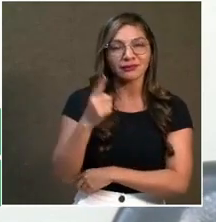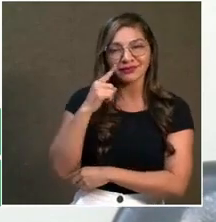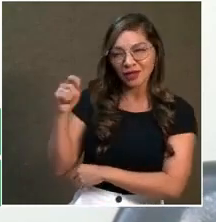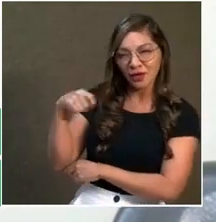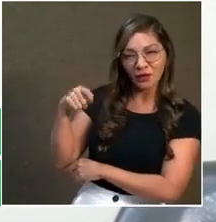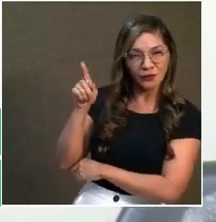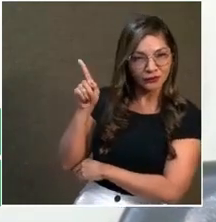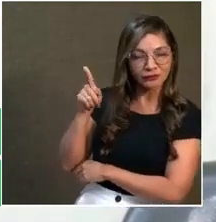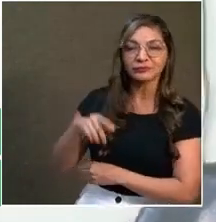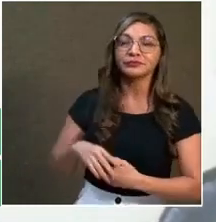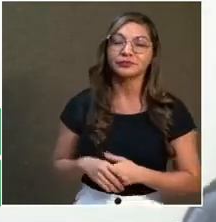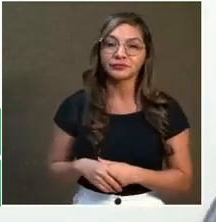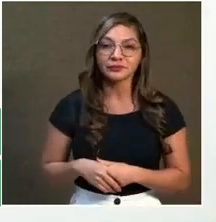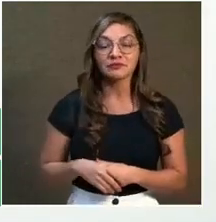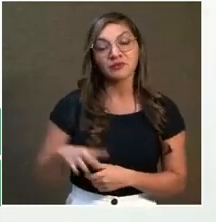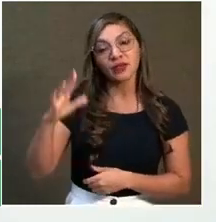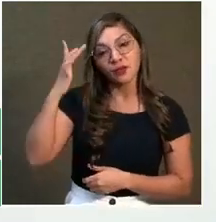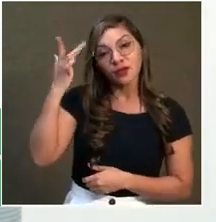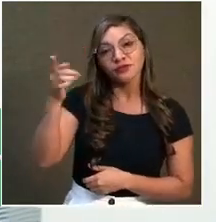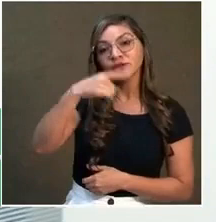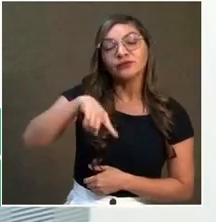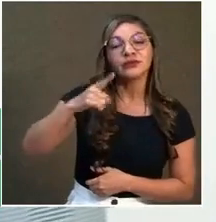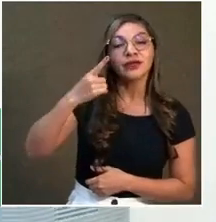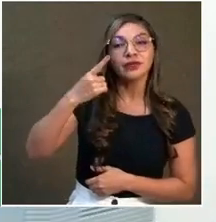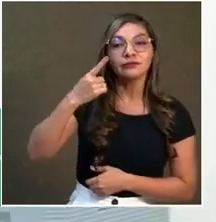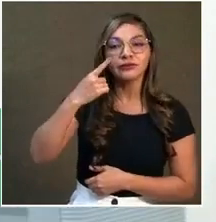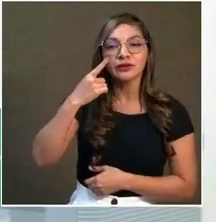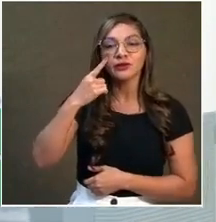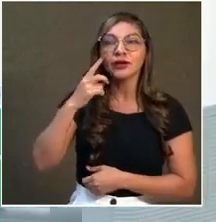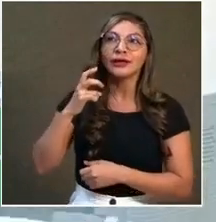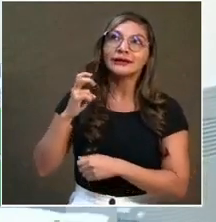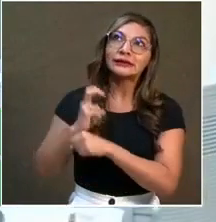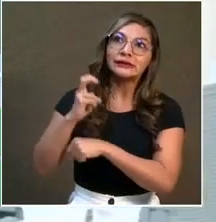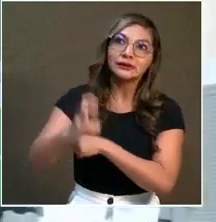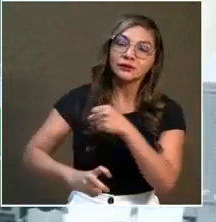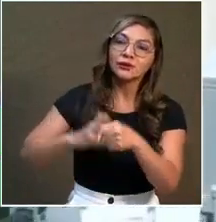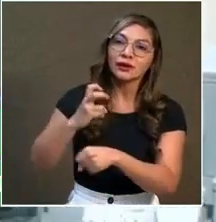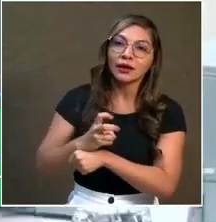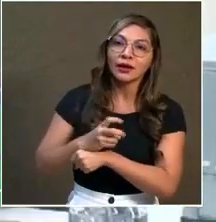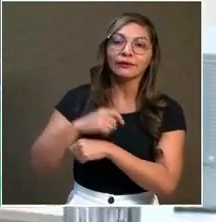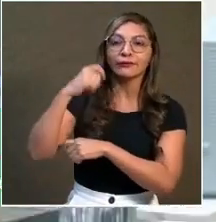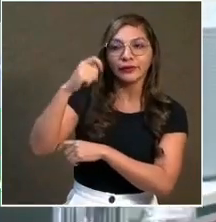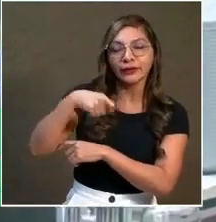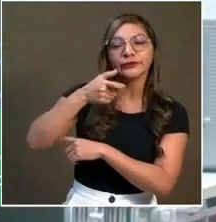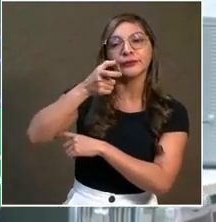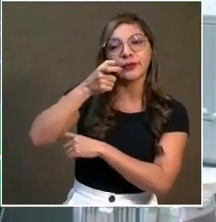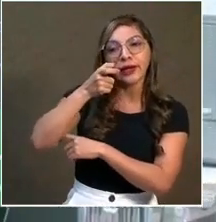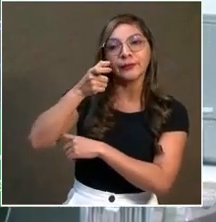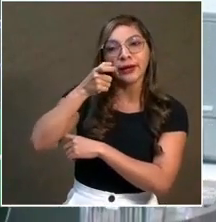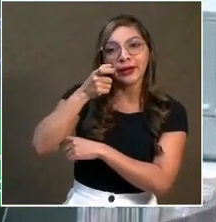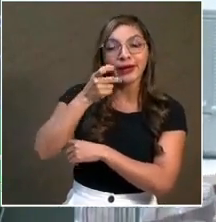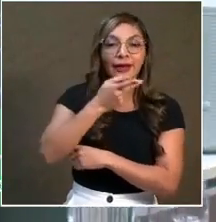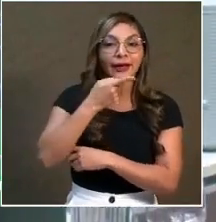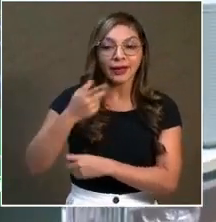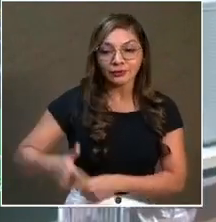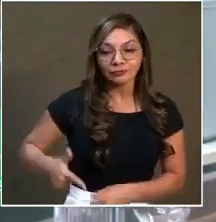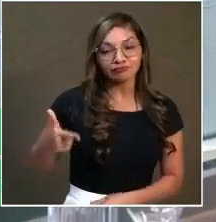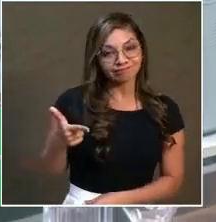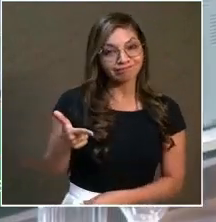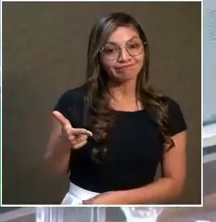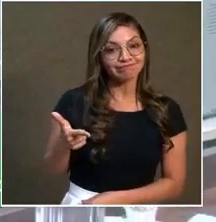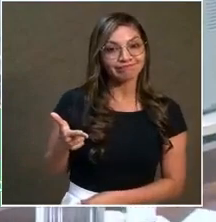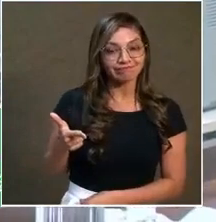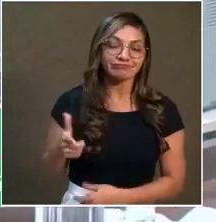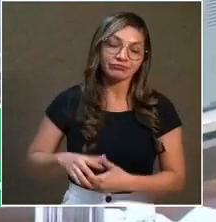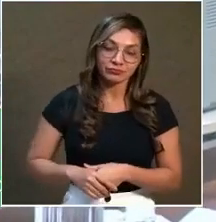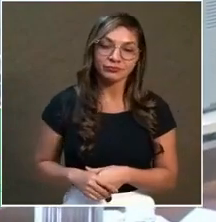eu acredito que vossas excelências tenham o vídeo, por 5 anos esse vídeo dele entrando E ele saindo com a arma, mas isso tudo eu vou chegar lá.